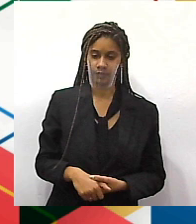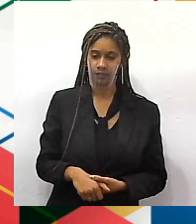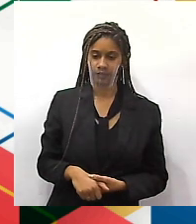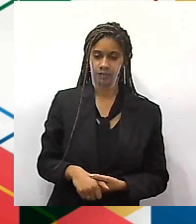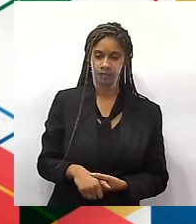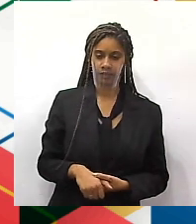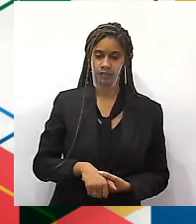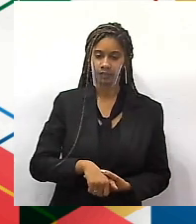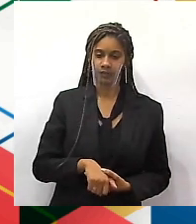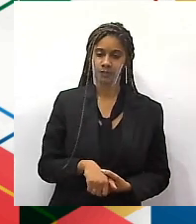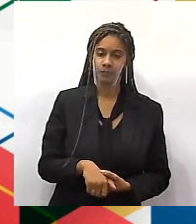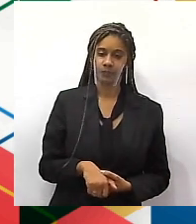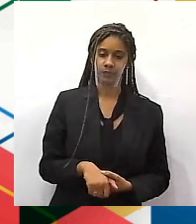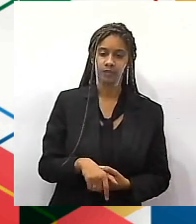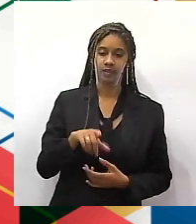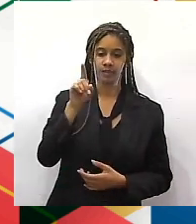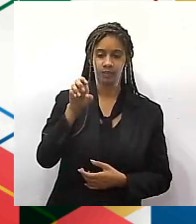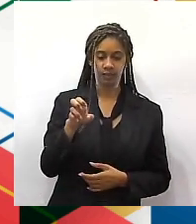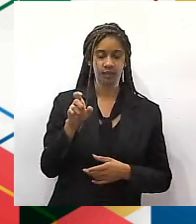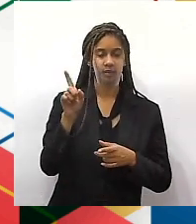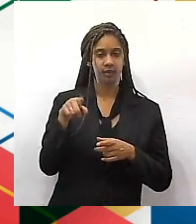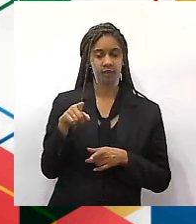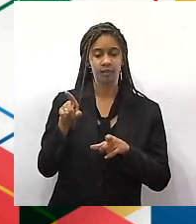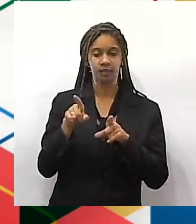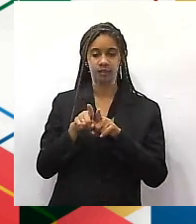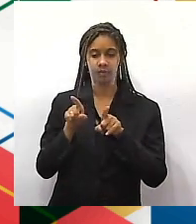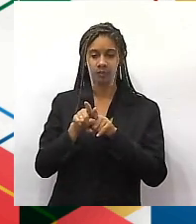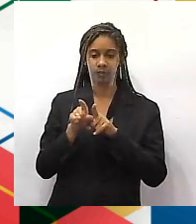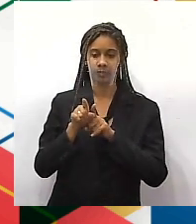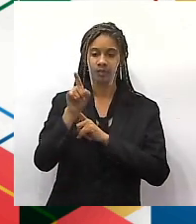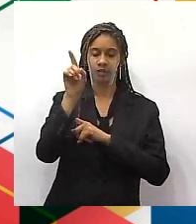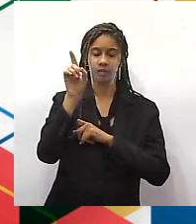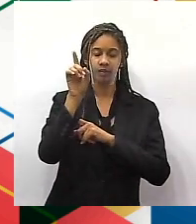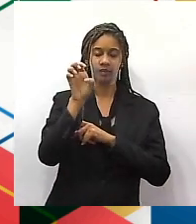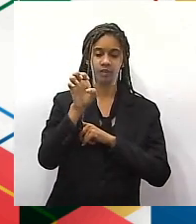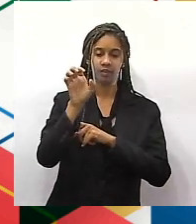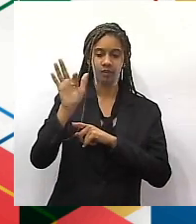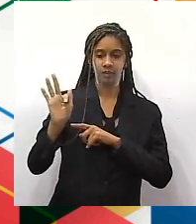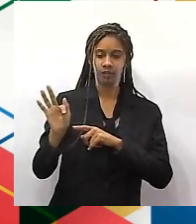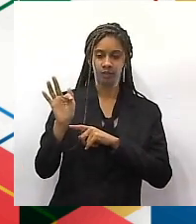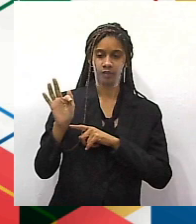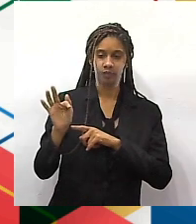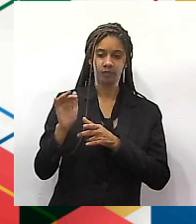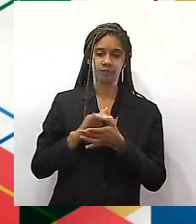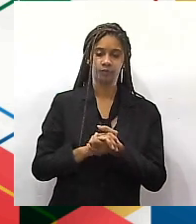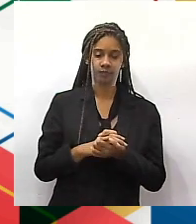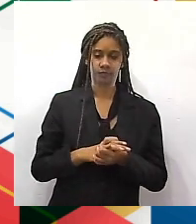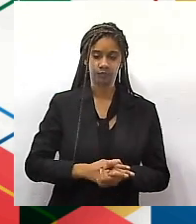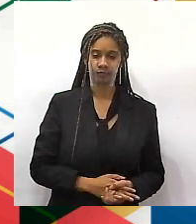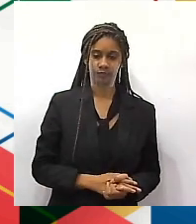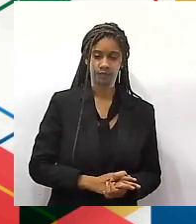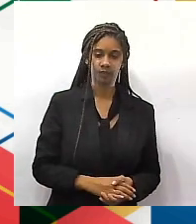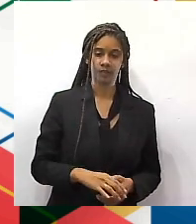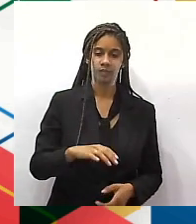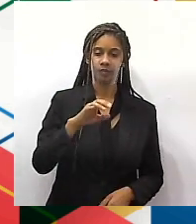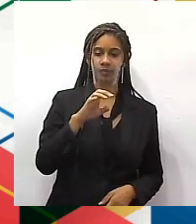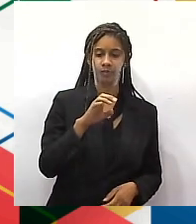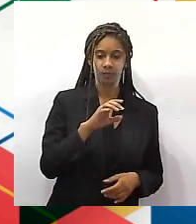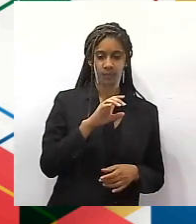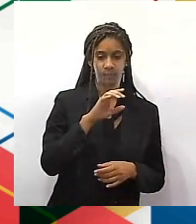como DE está para EF. E o contrário também, esse menorzinho aqui, ó, BC para AC